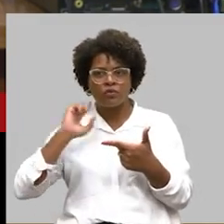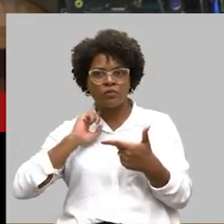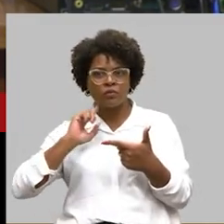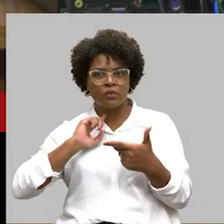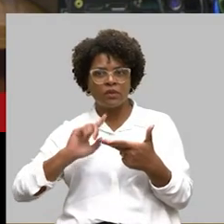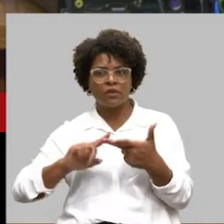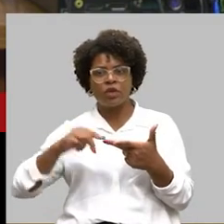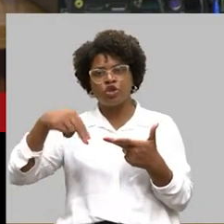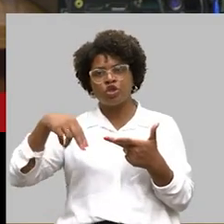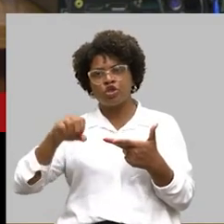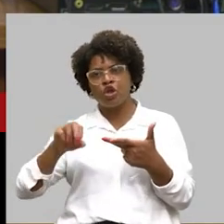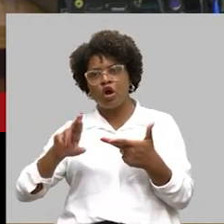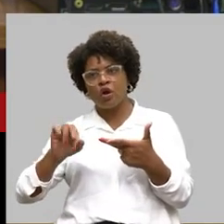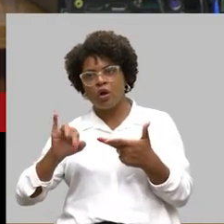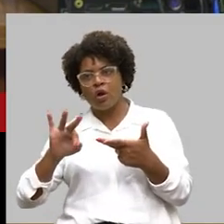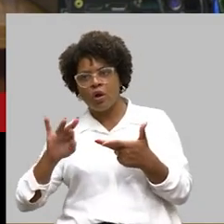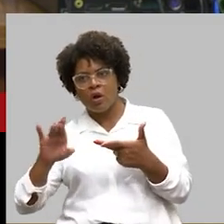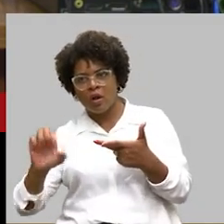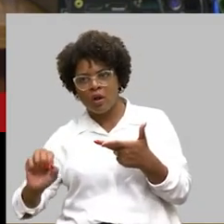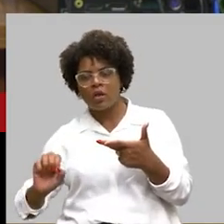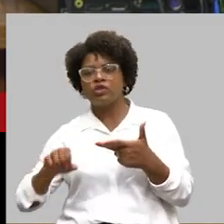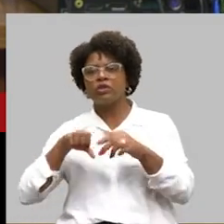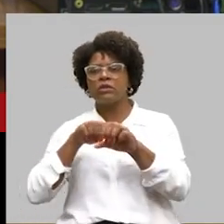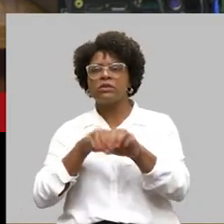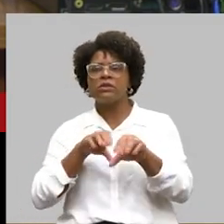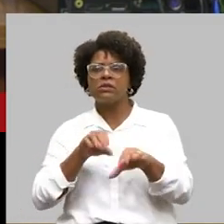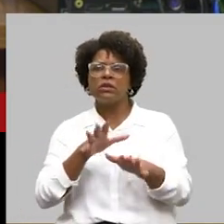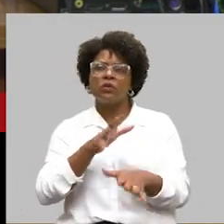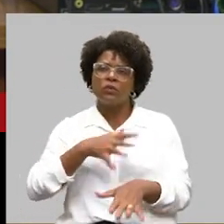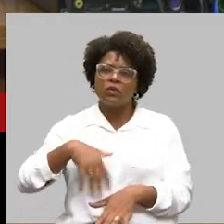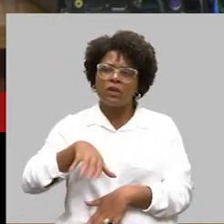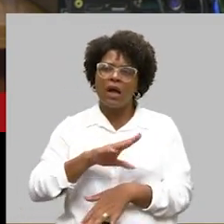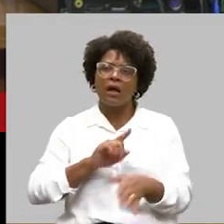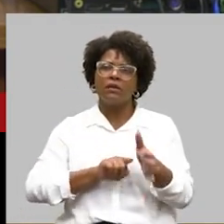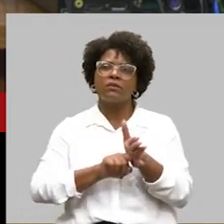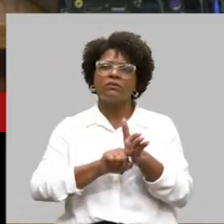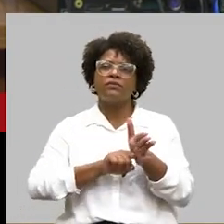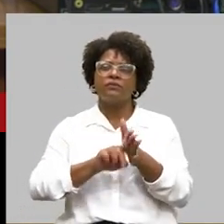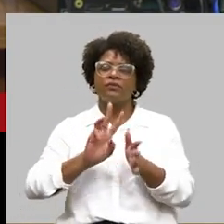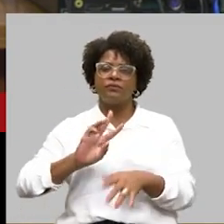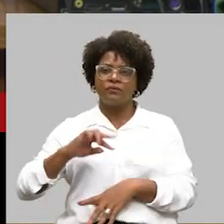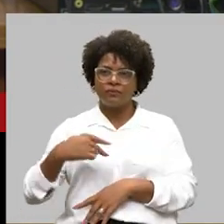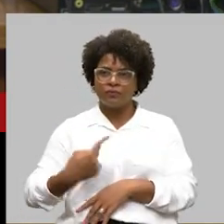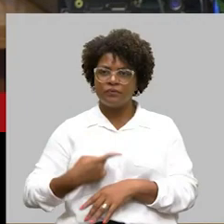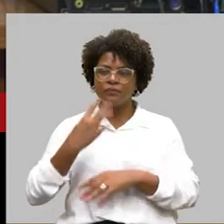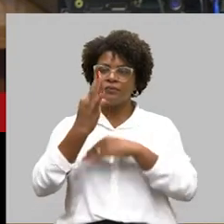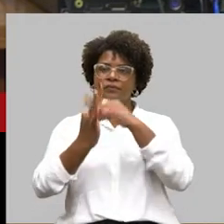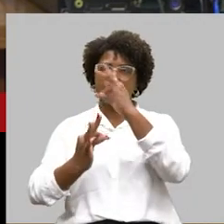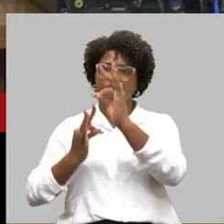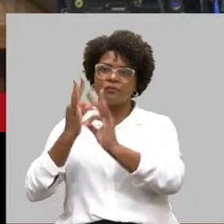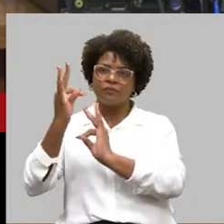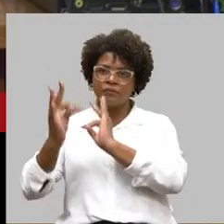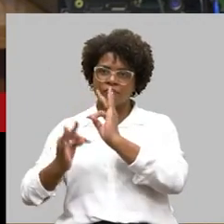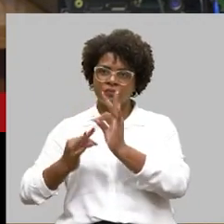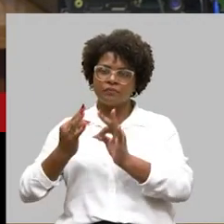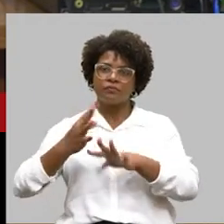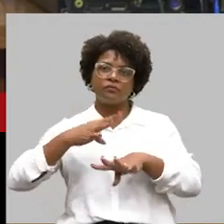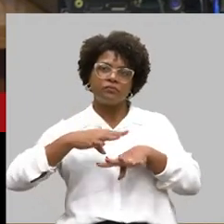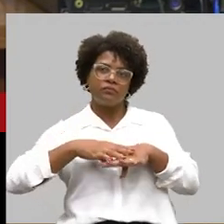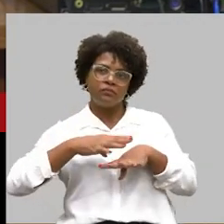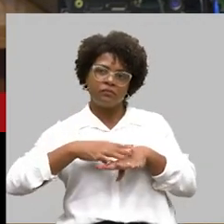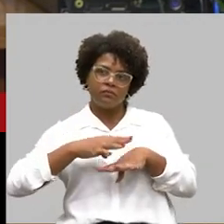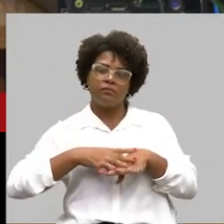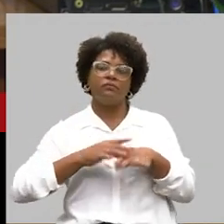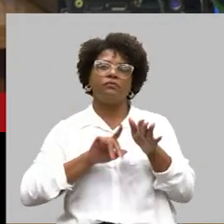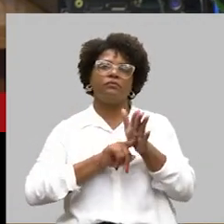da das áreas das ciências humanas das ciências tecnológicas exatas ciências biológicas da saúde das